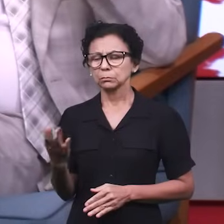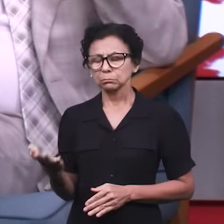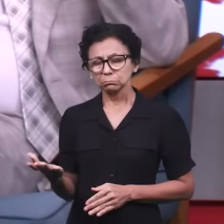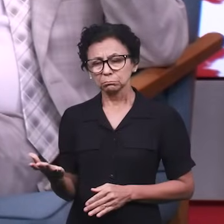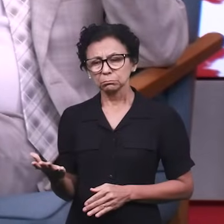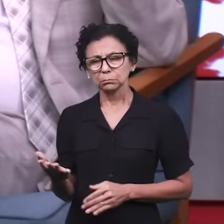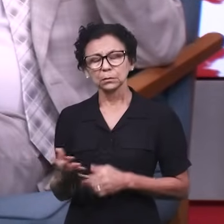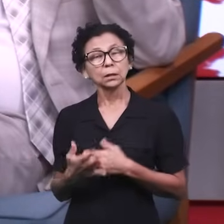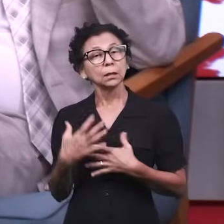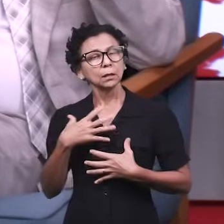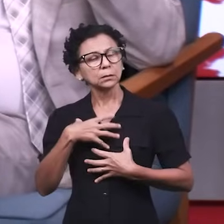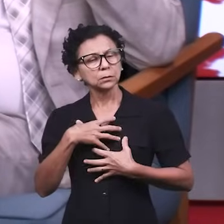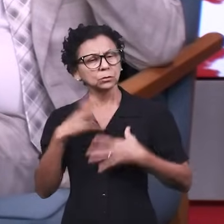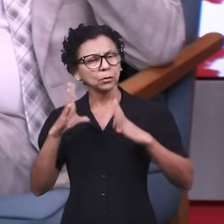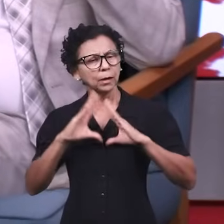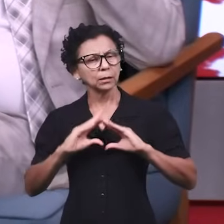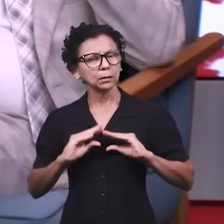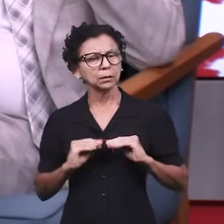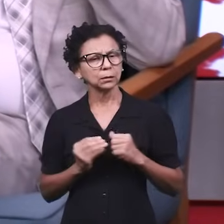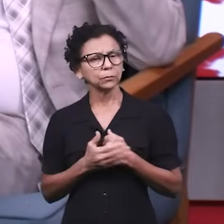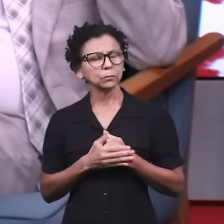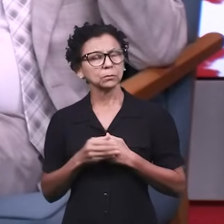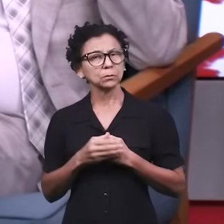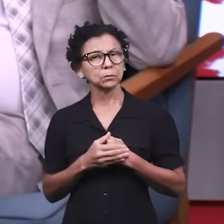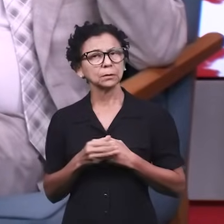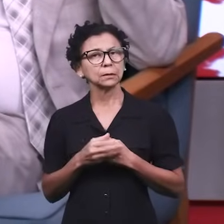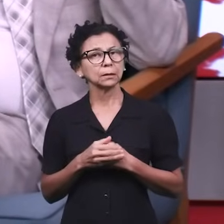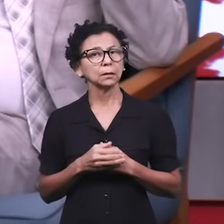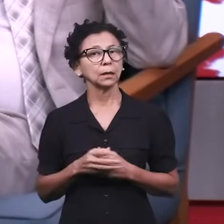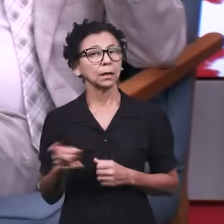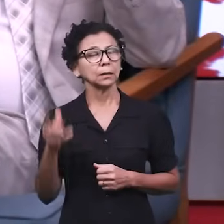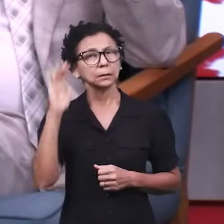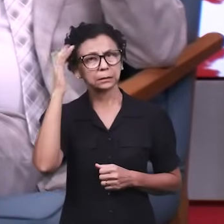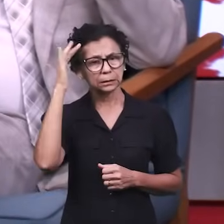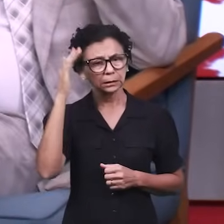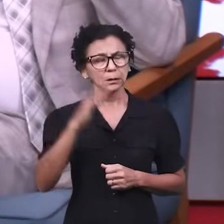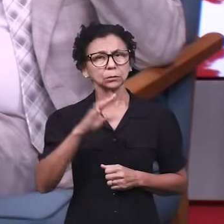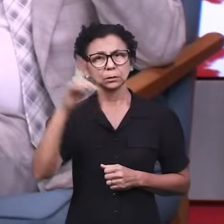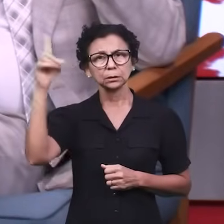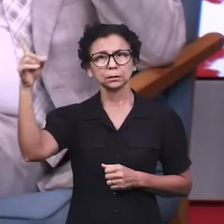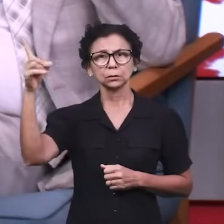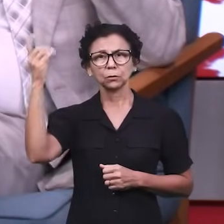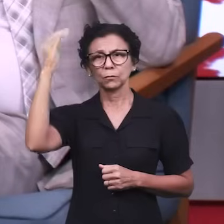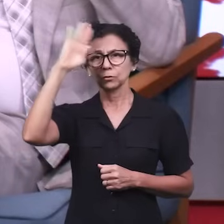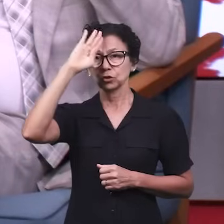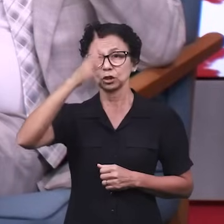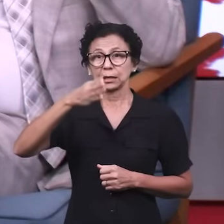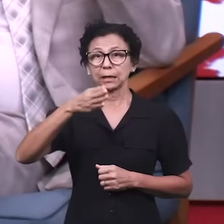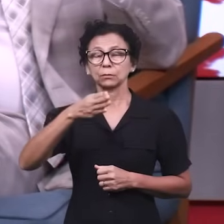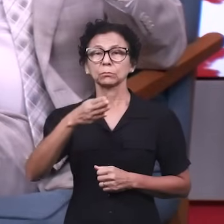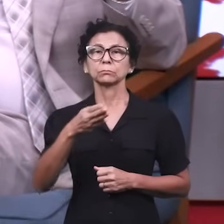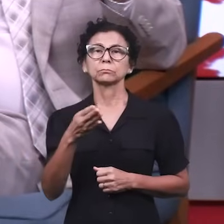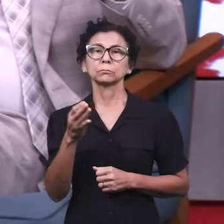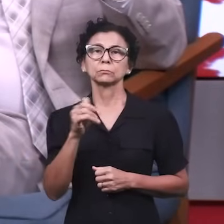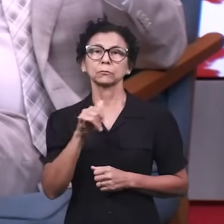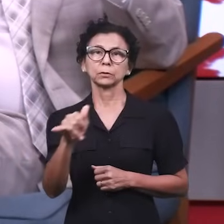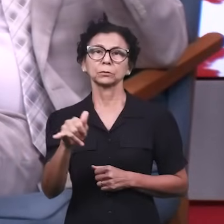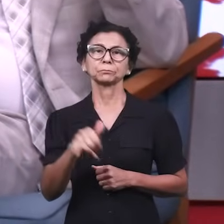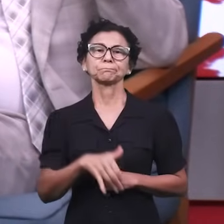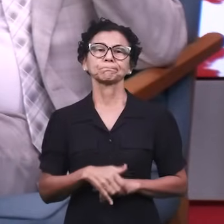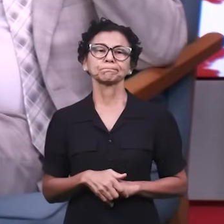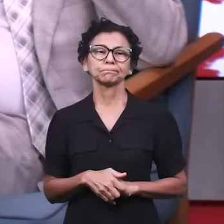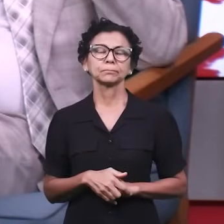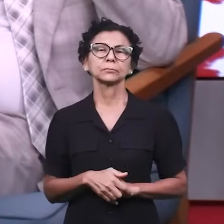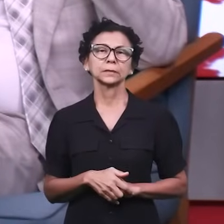ali, mas totalmente consolada, porque ela entendeu que a palavra foi com ela. E tinha sido com ela